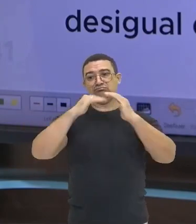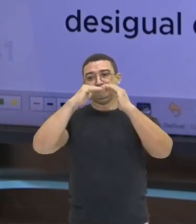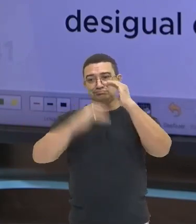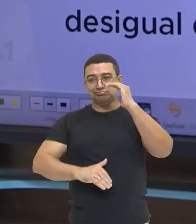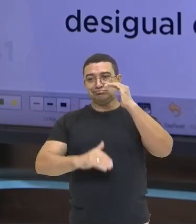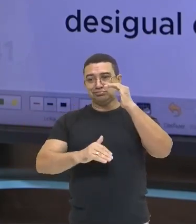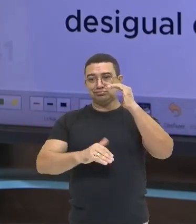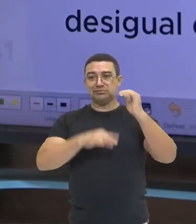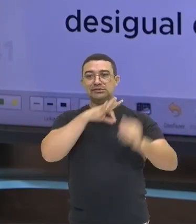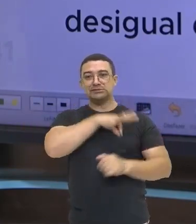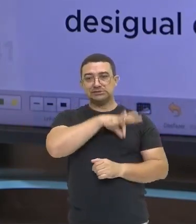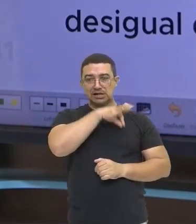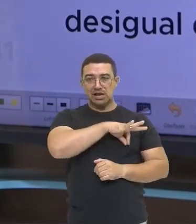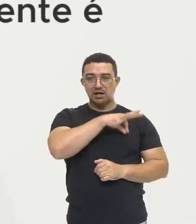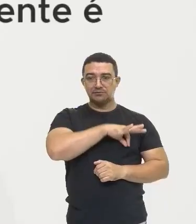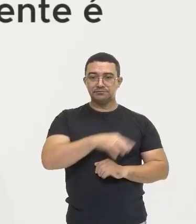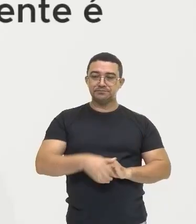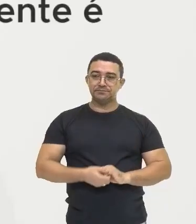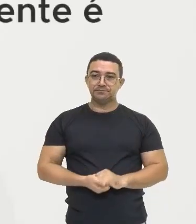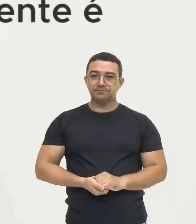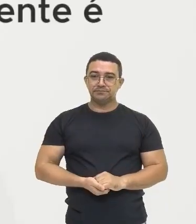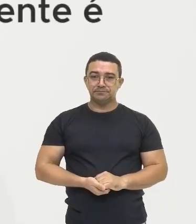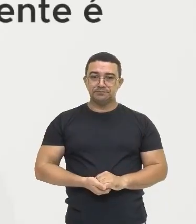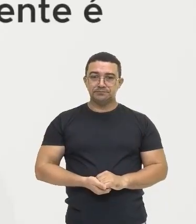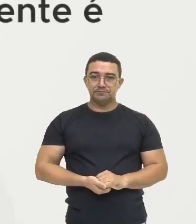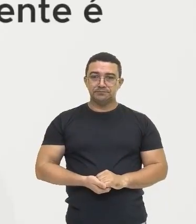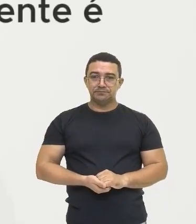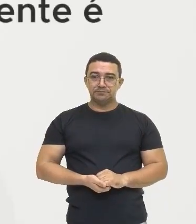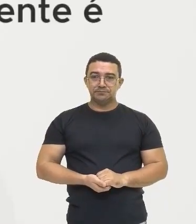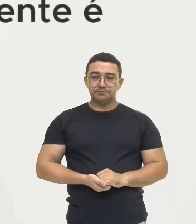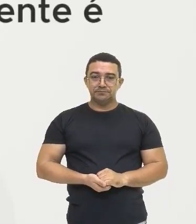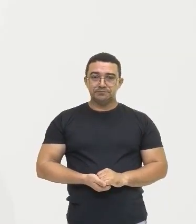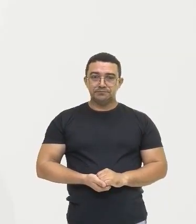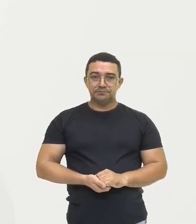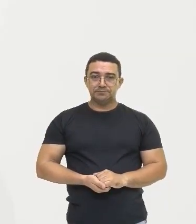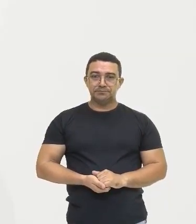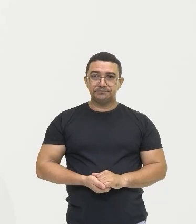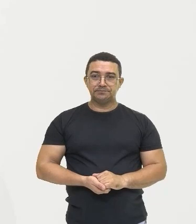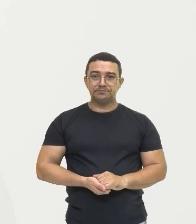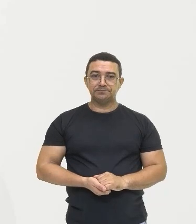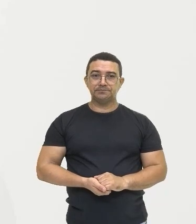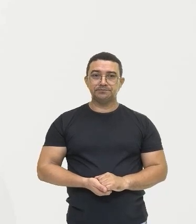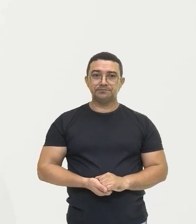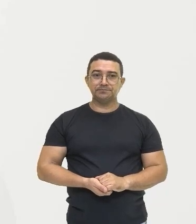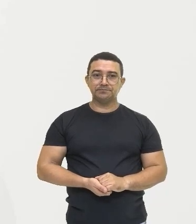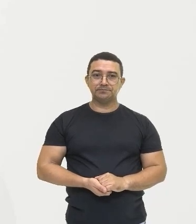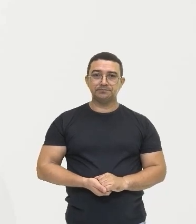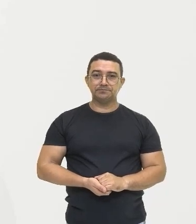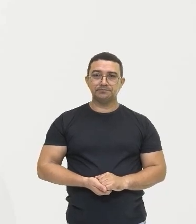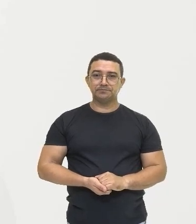de renda. Vamos continuar? Olha só, a gente tem aqui,